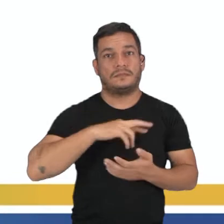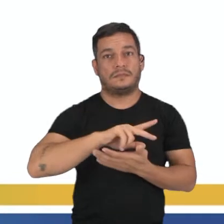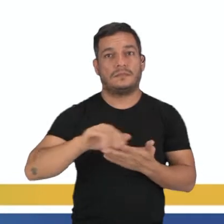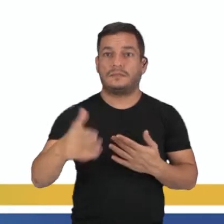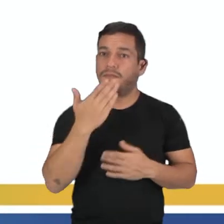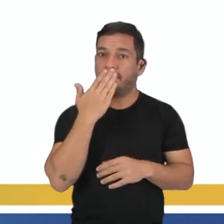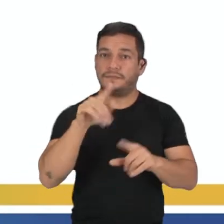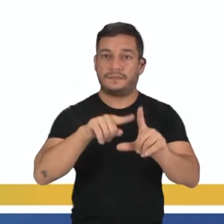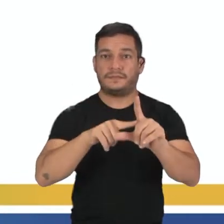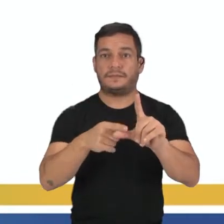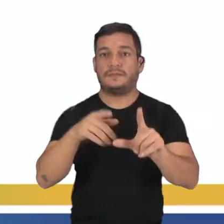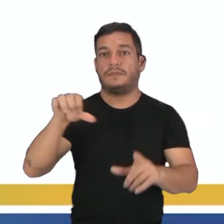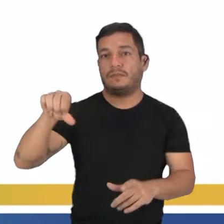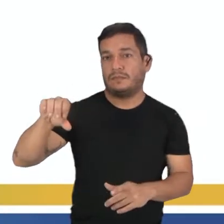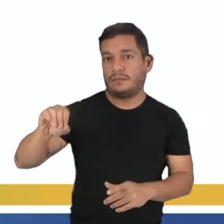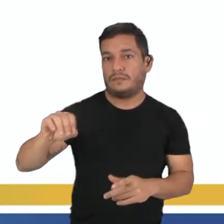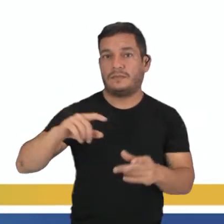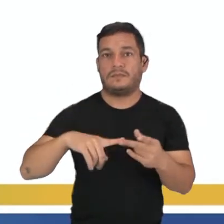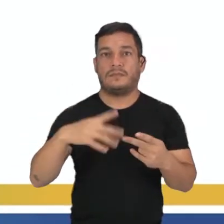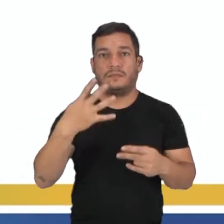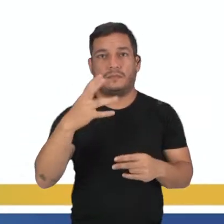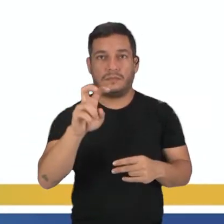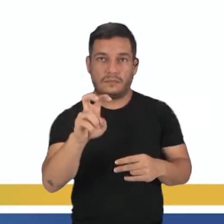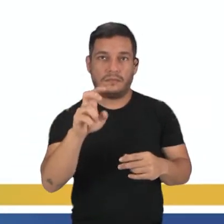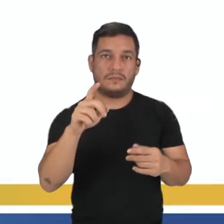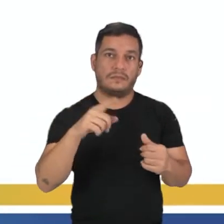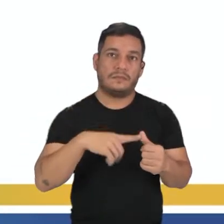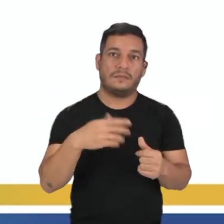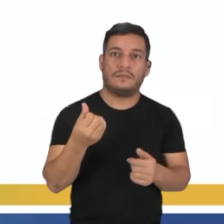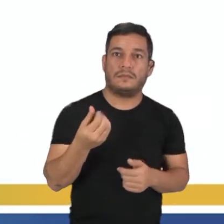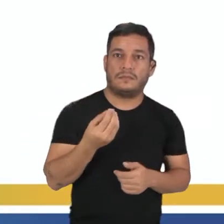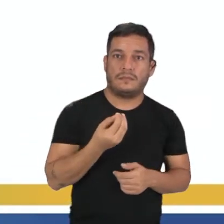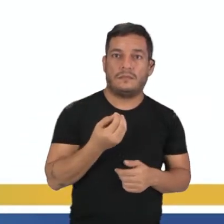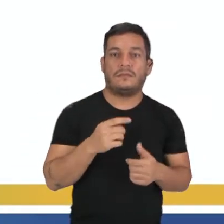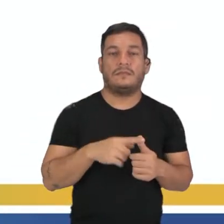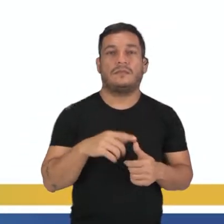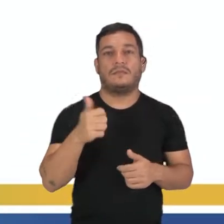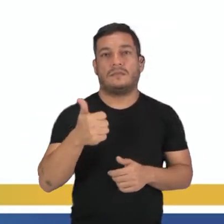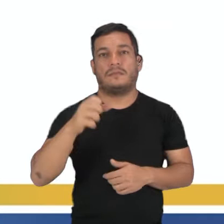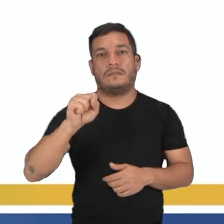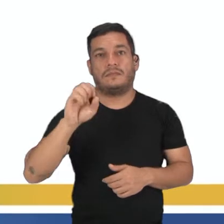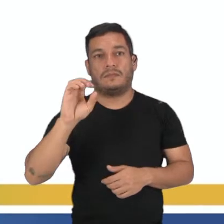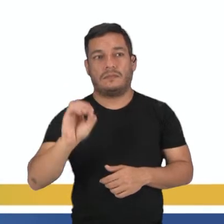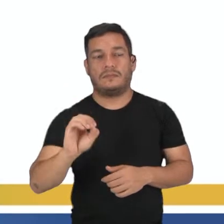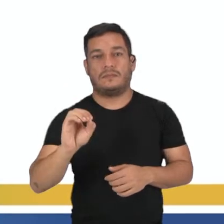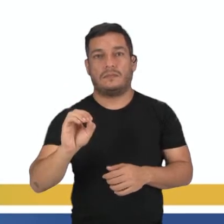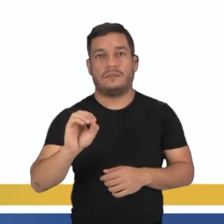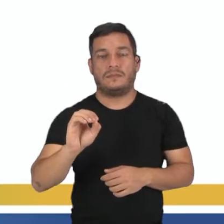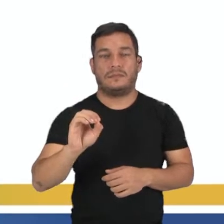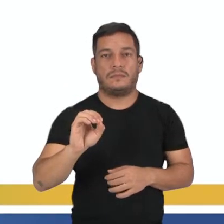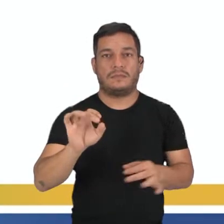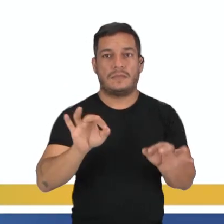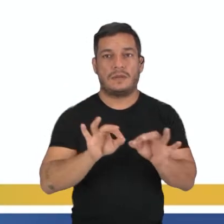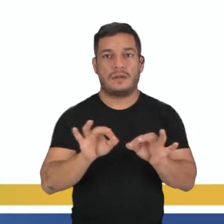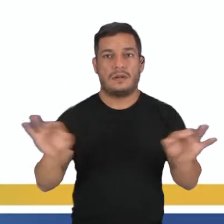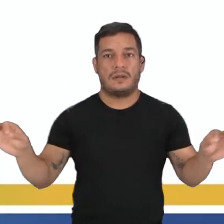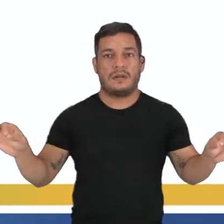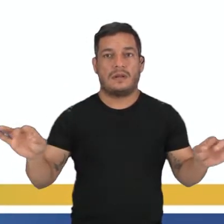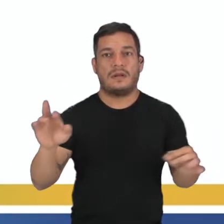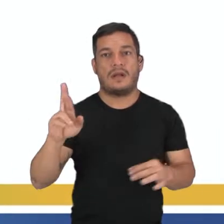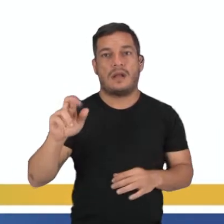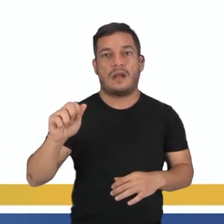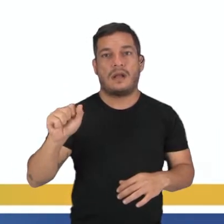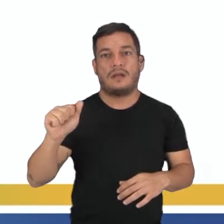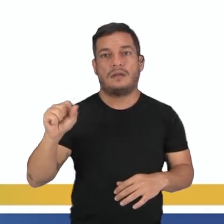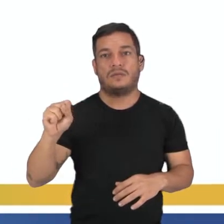de ângulos, Um ângulo de 90 graus, 45, de 60, 180 é um ângulo raso, O